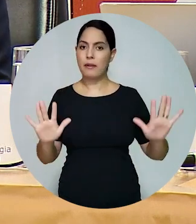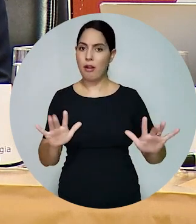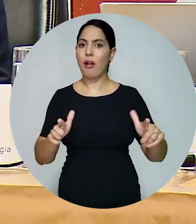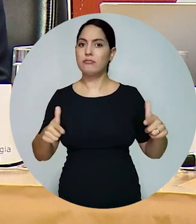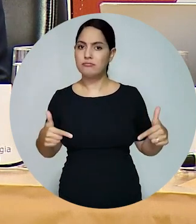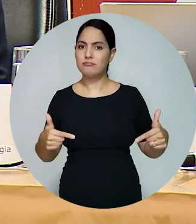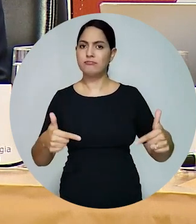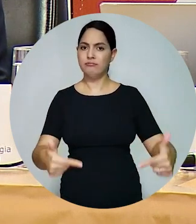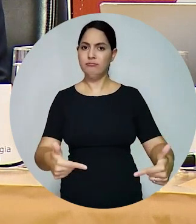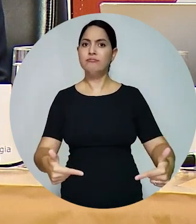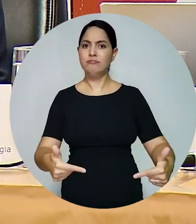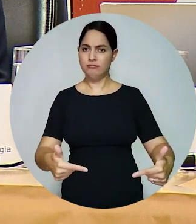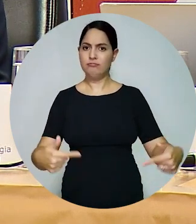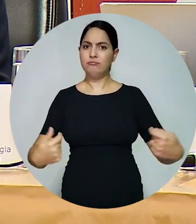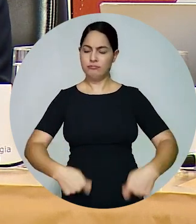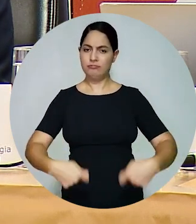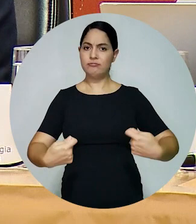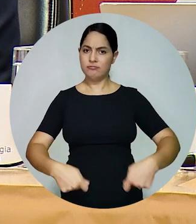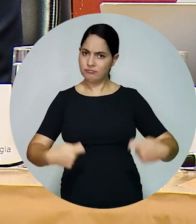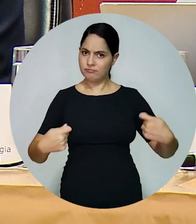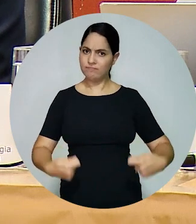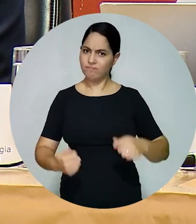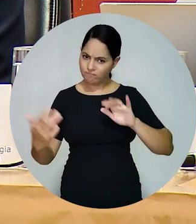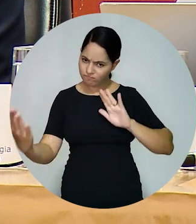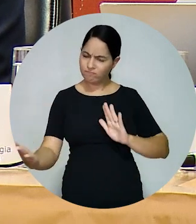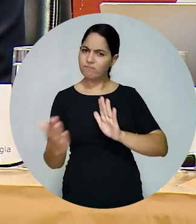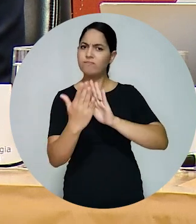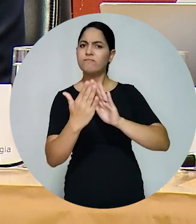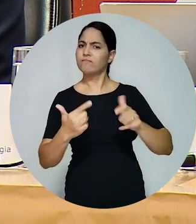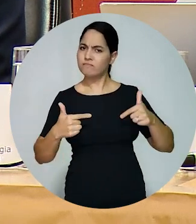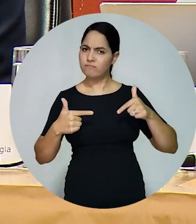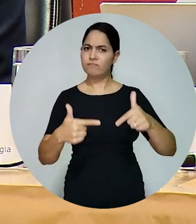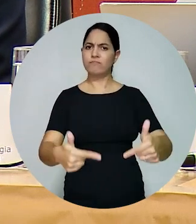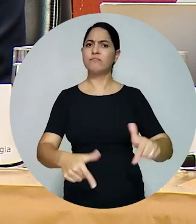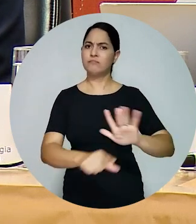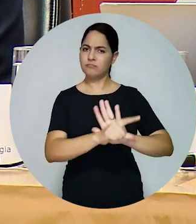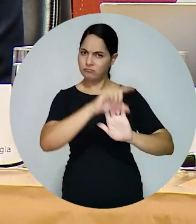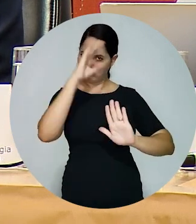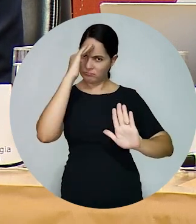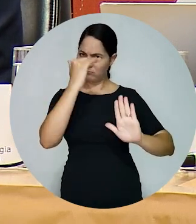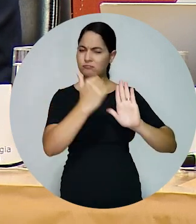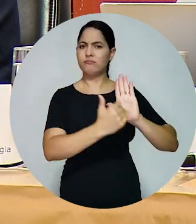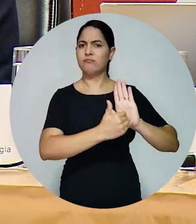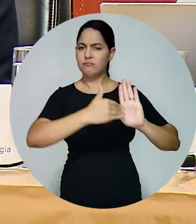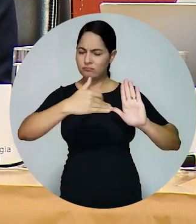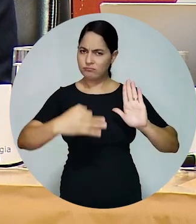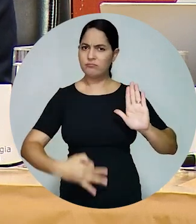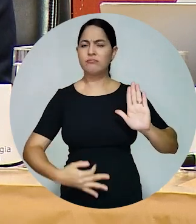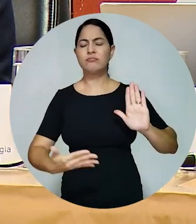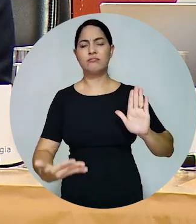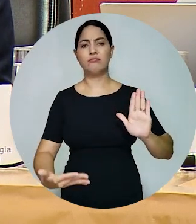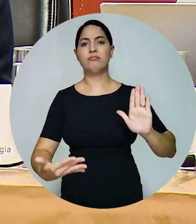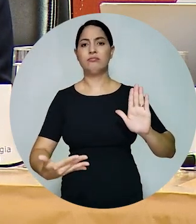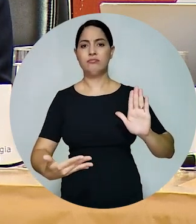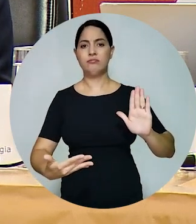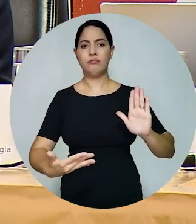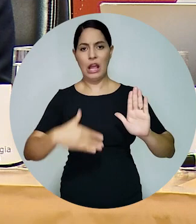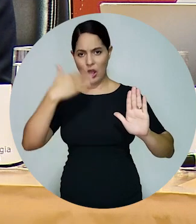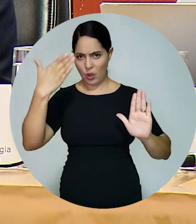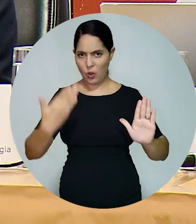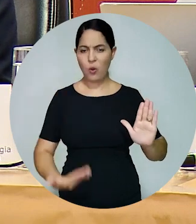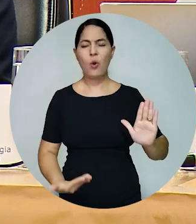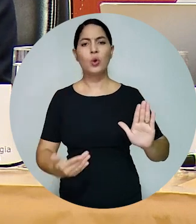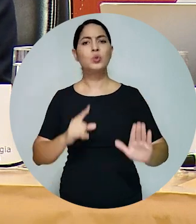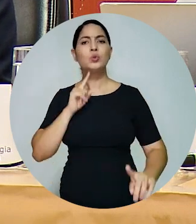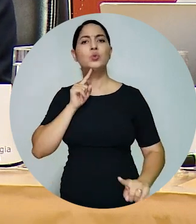cabe não o recrudescimento, nos cabe a resistência, nos cabe o enfrentamento leal, nos cabe o enfrentamento